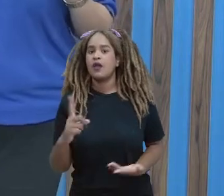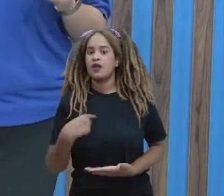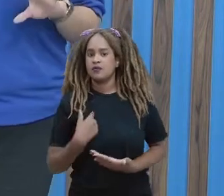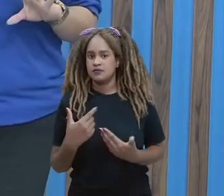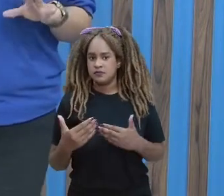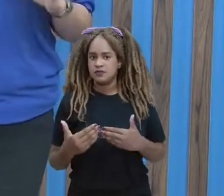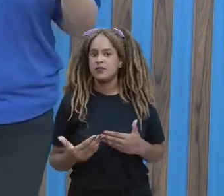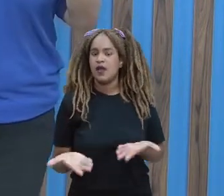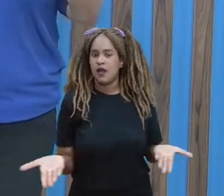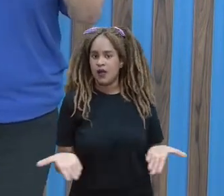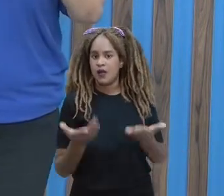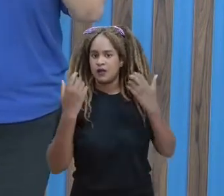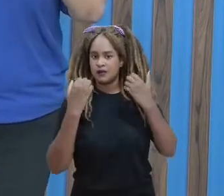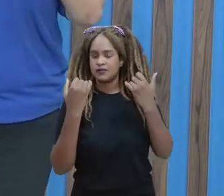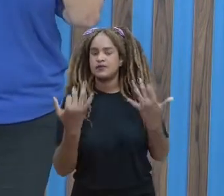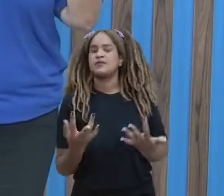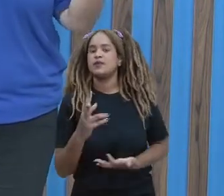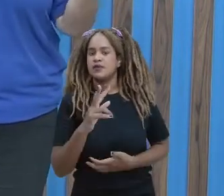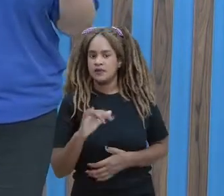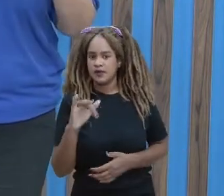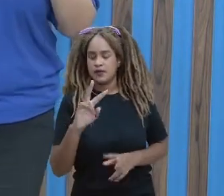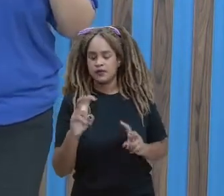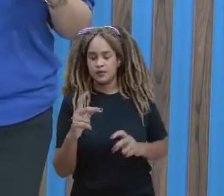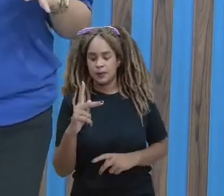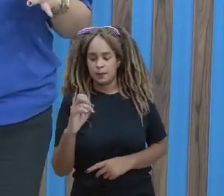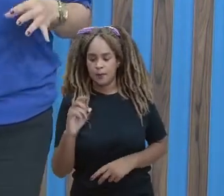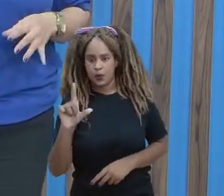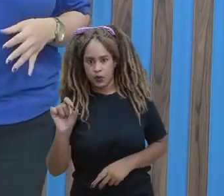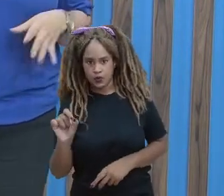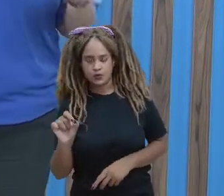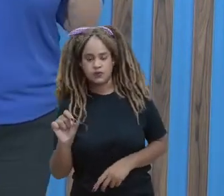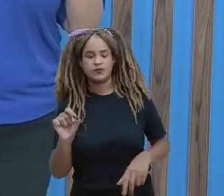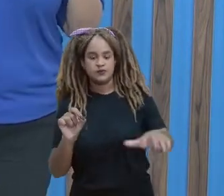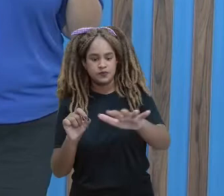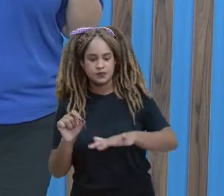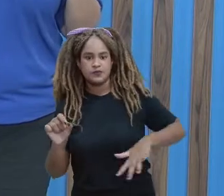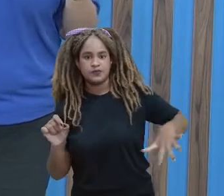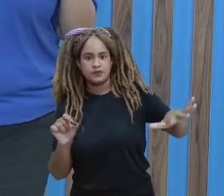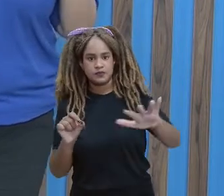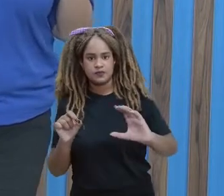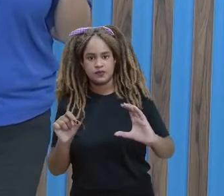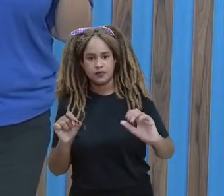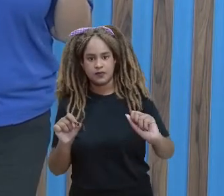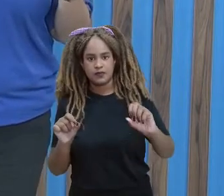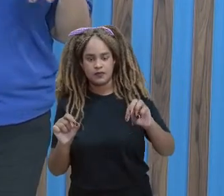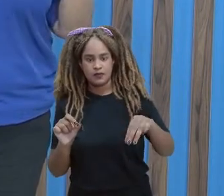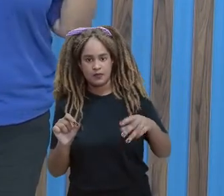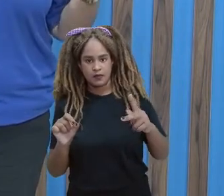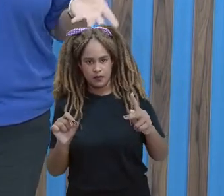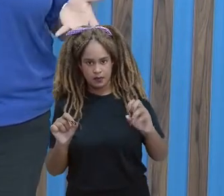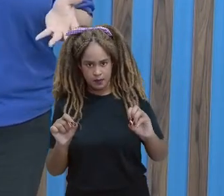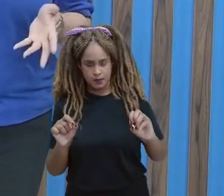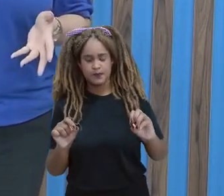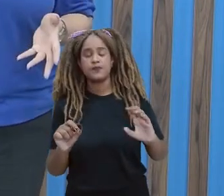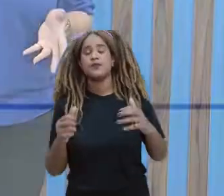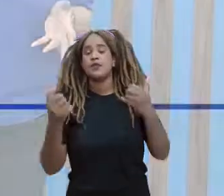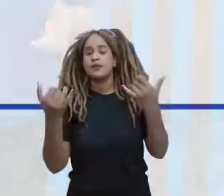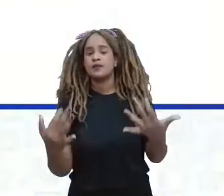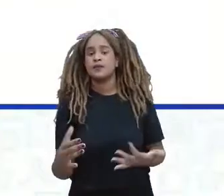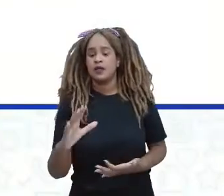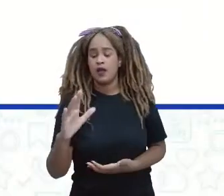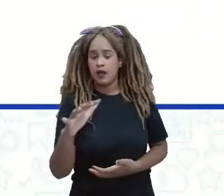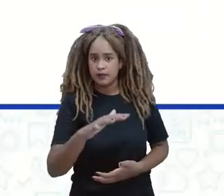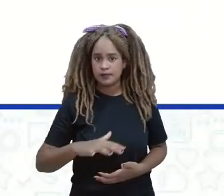falar sobre isso agora, né? Essa questão aí de polo, de campo, né? Primeiro, vou falar para vocês o que é o campo